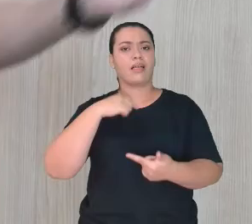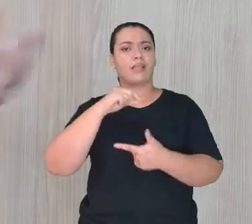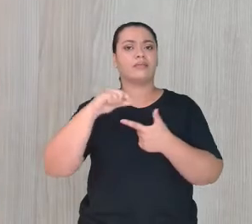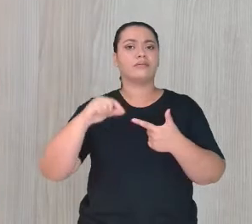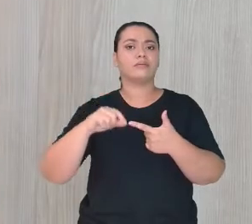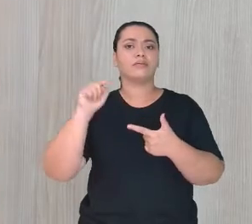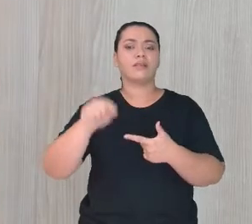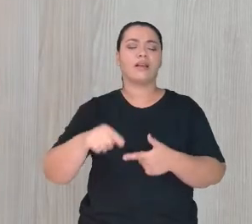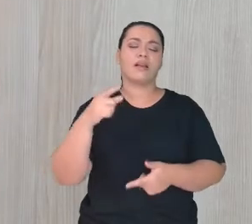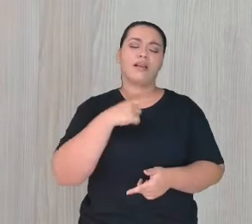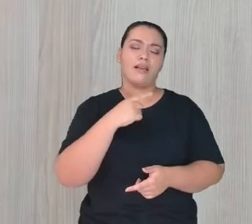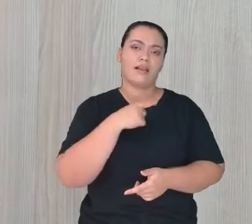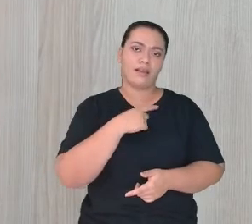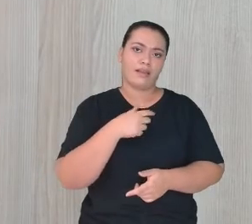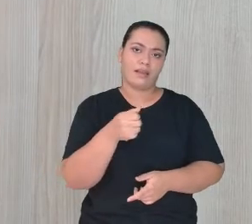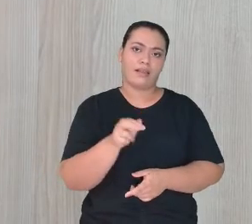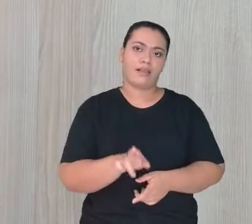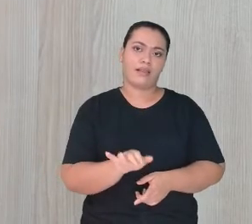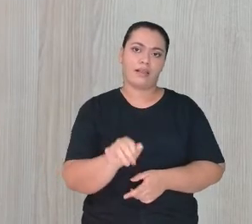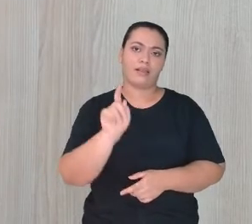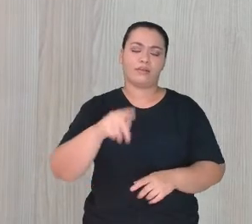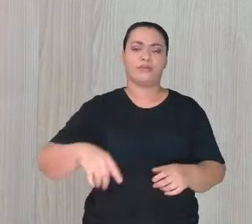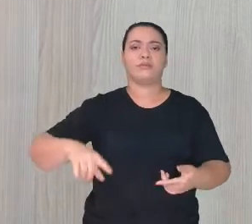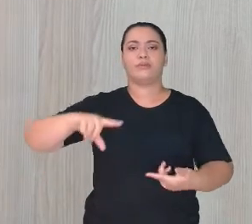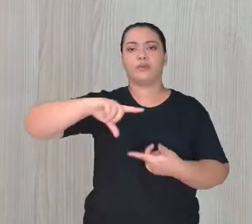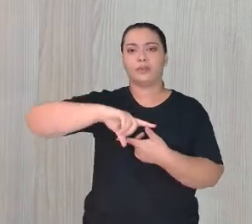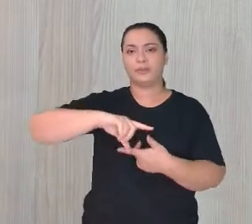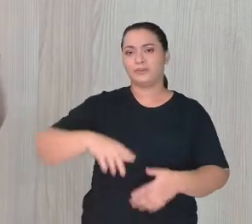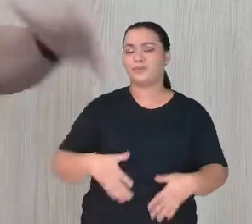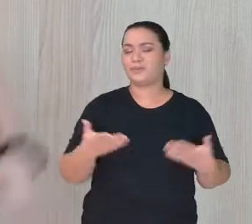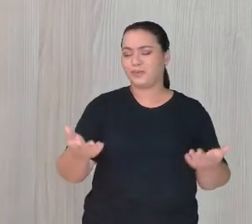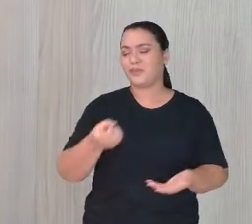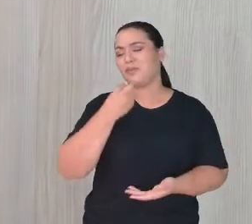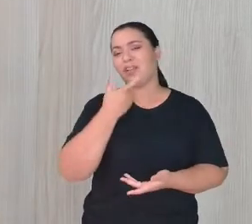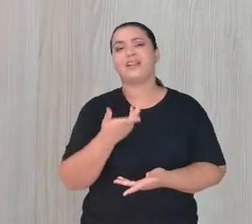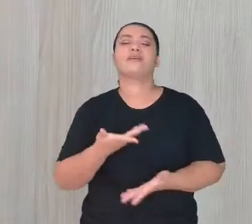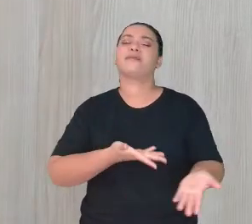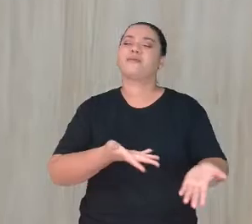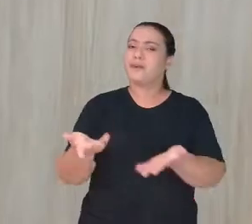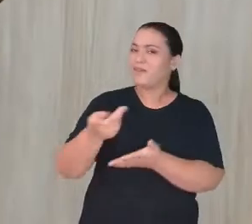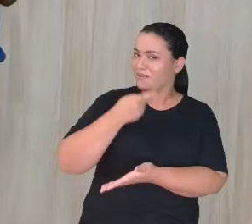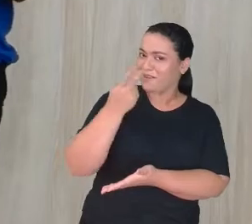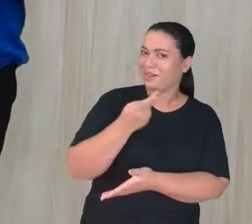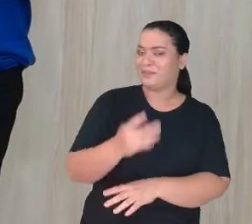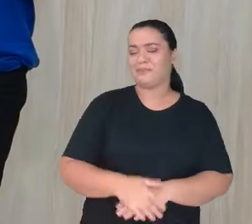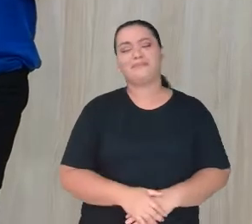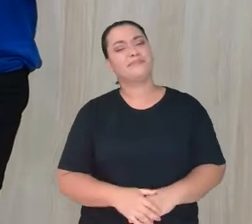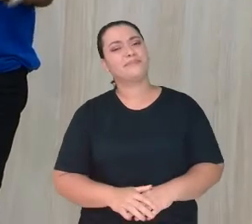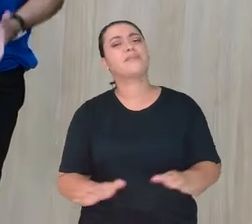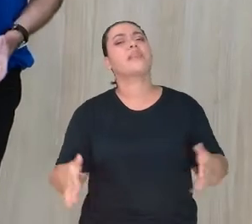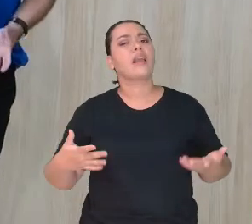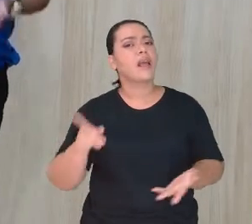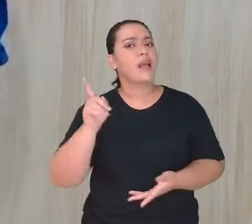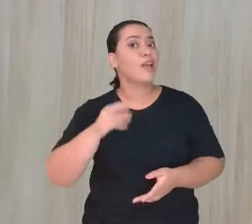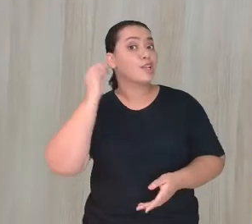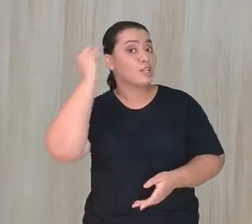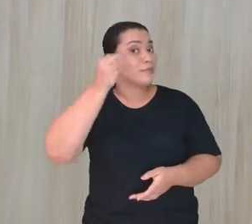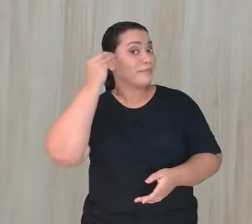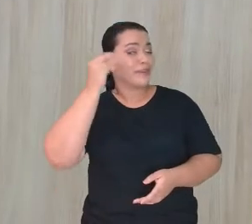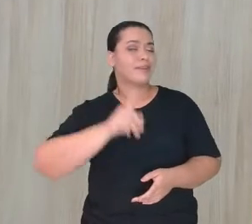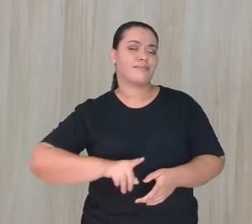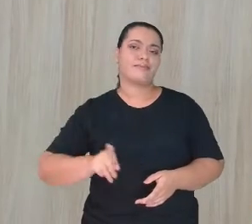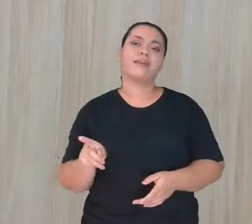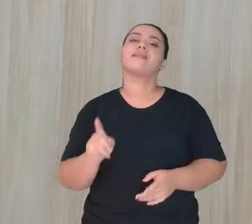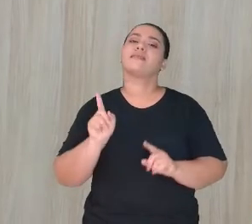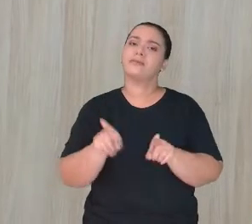a partir da área desse retângulo, beleza? Fale, professor, fale demais. Olha aí, tá vendo a experiência de Pedro. E é assim mesmo, gente.